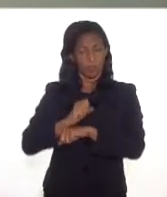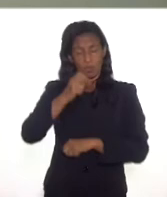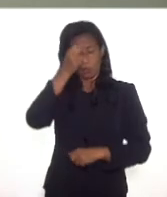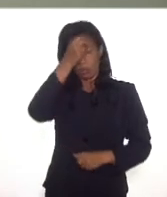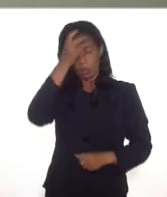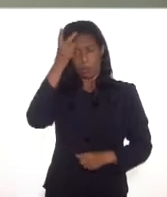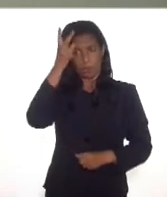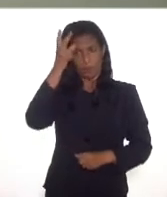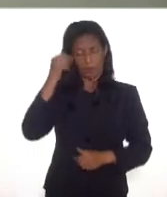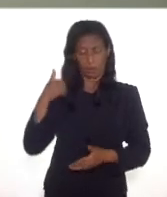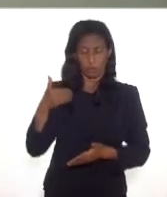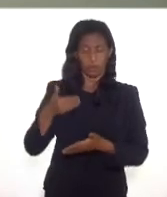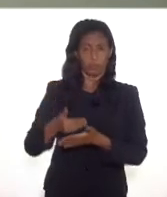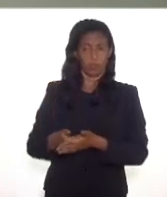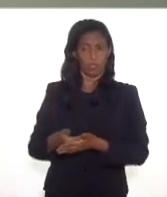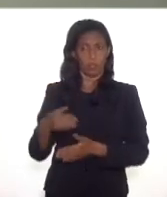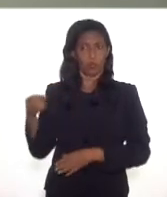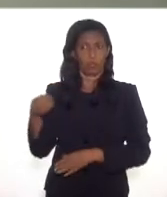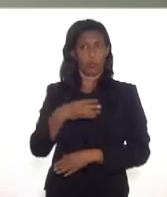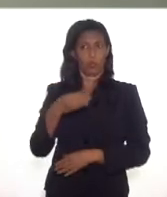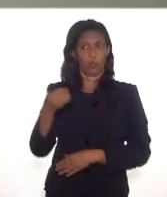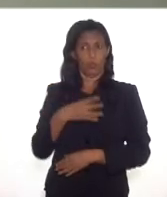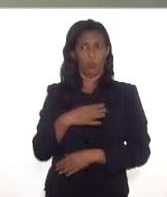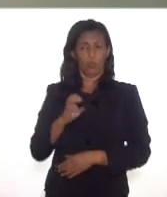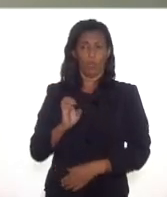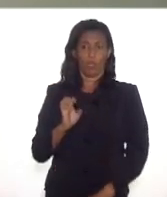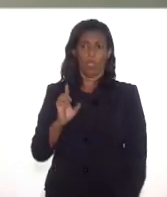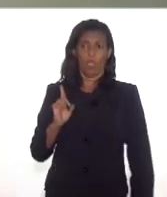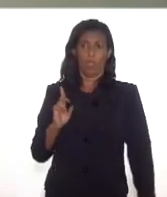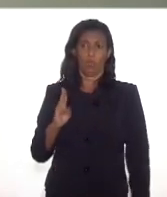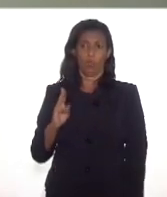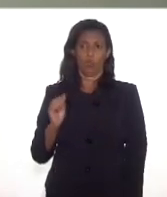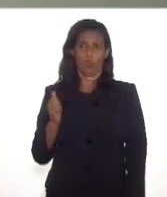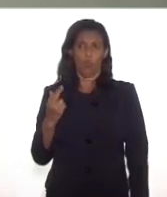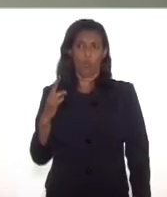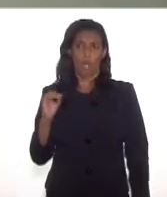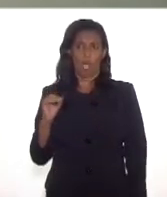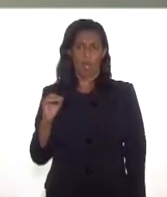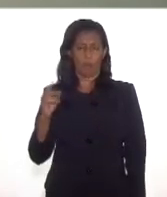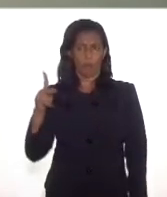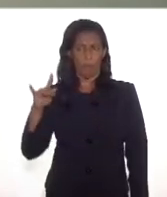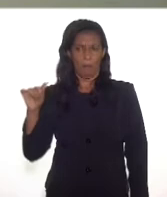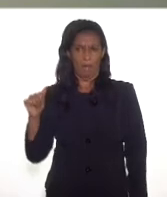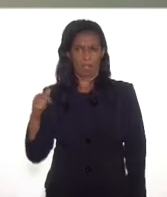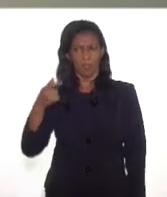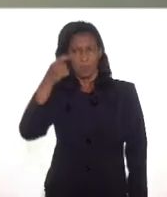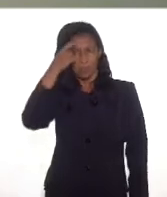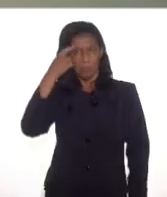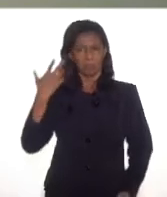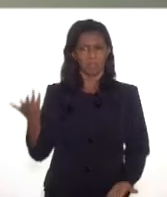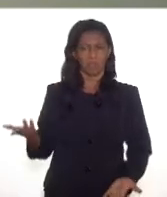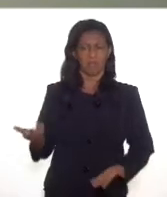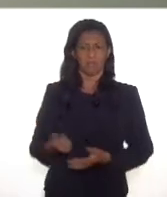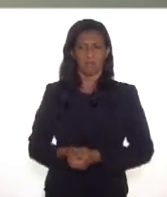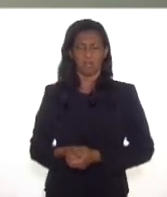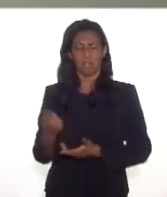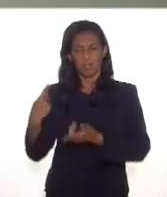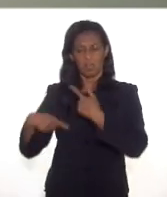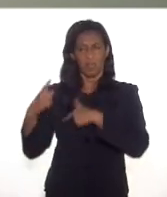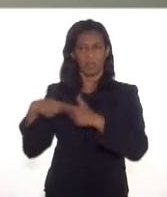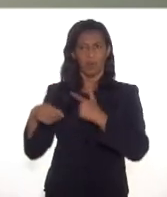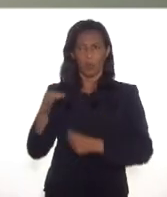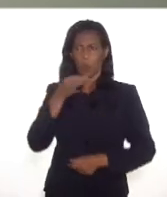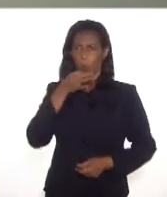prefeito recentemente eleito, Eduardo Paes, tenha bom senso e volte atrás